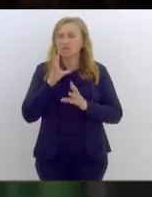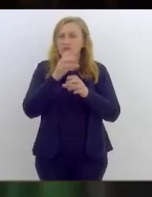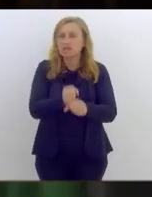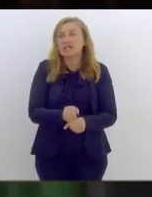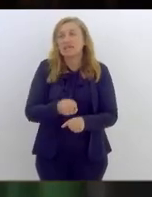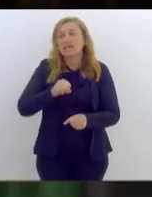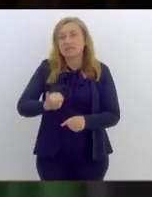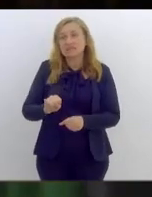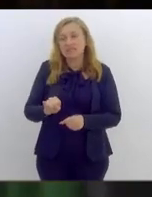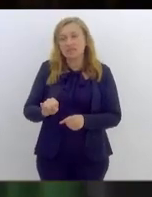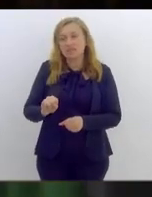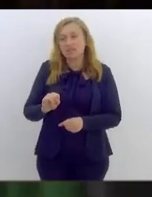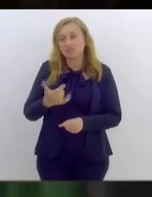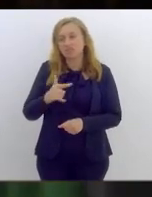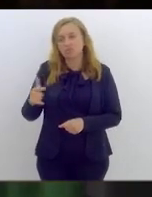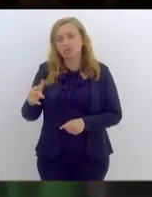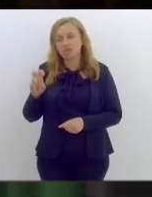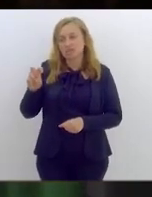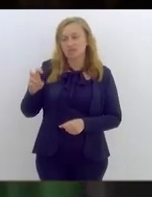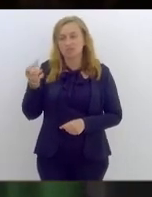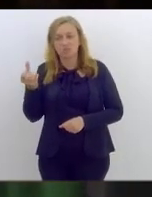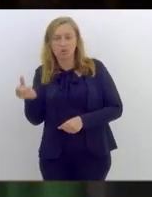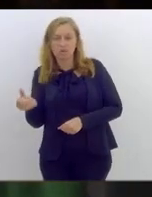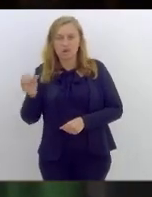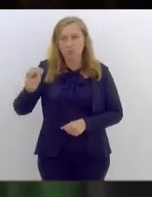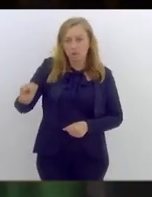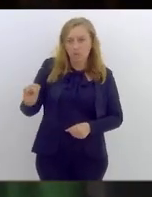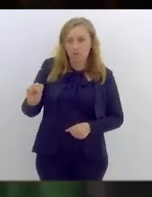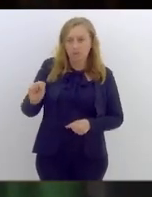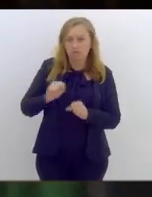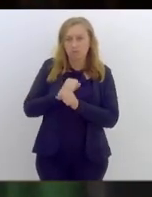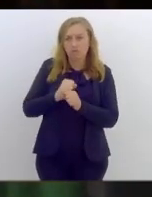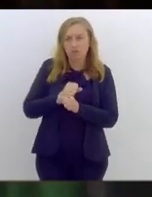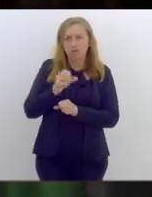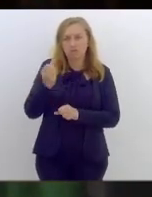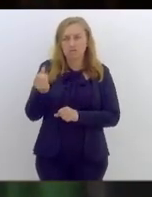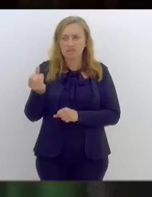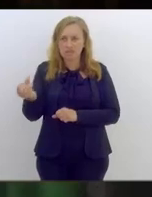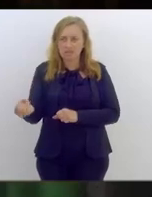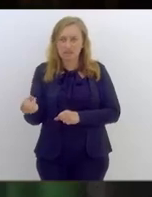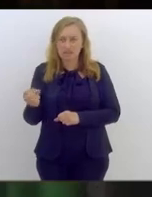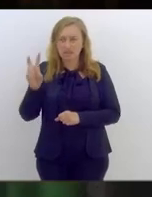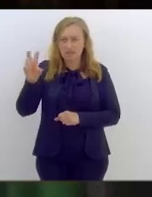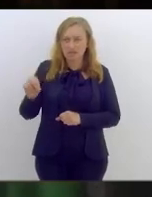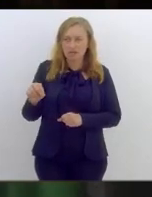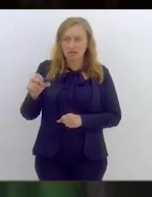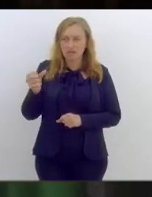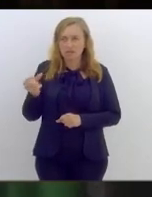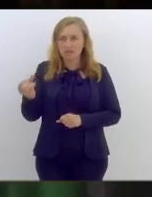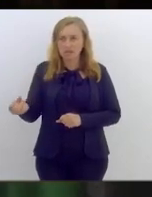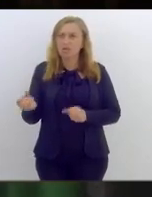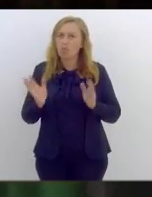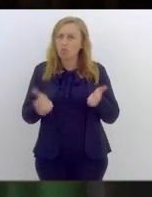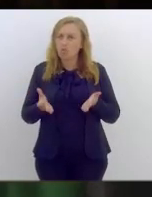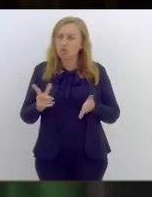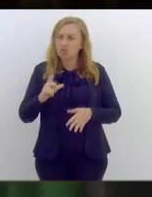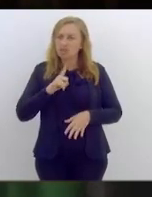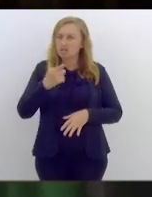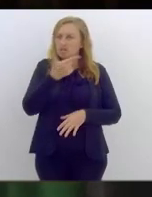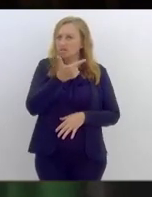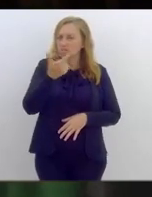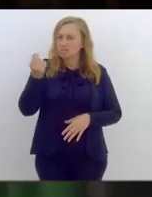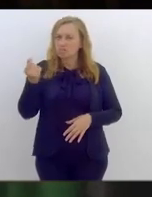éramos nem 5 ou nem 8 na década de 60, 50 e 60, hoje nós temos